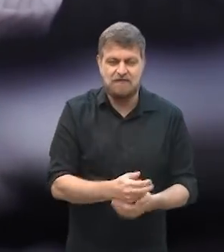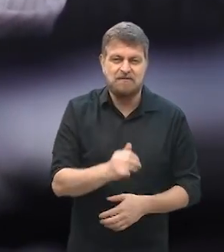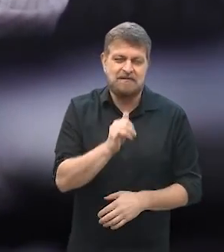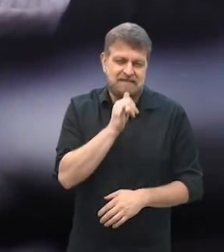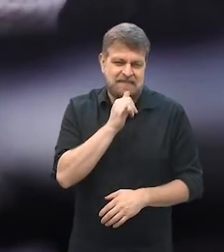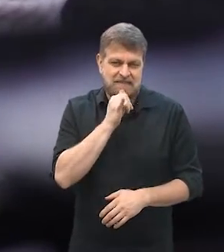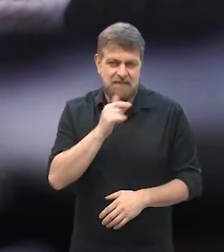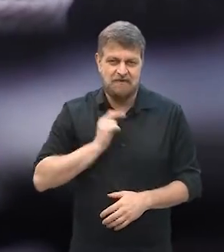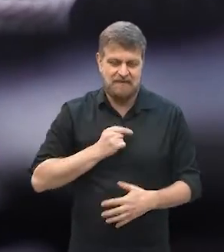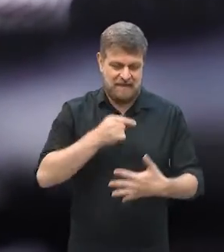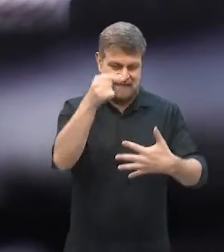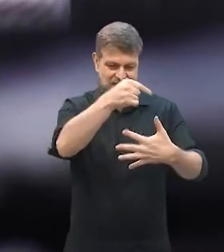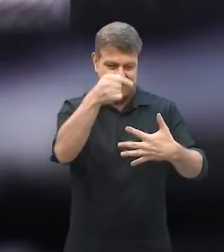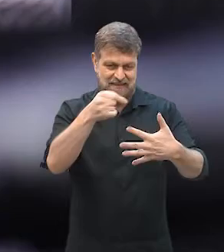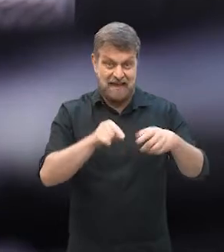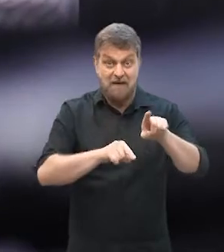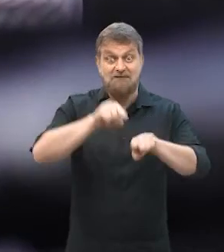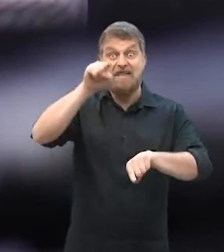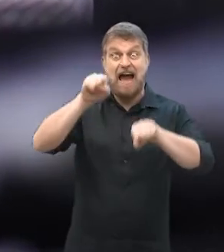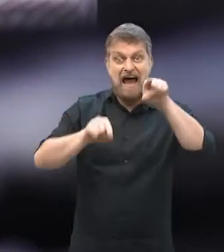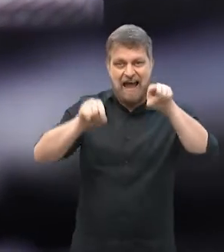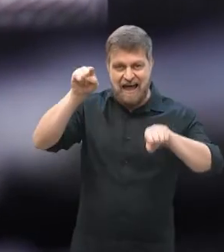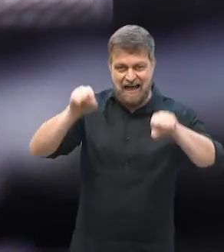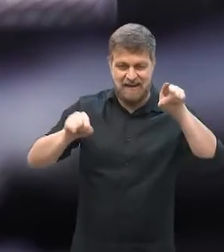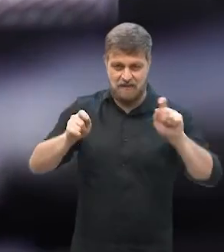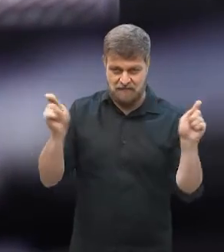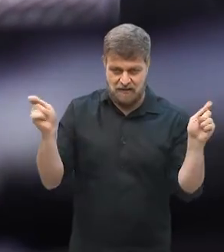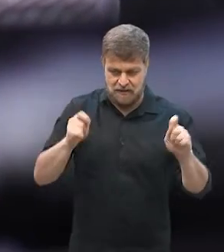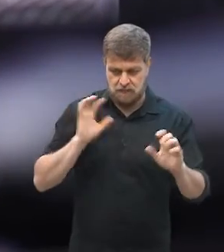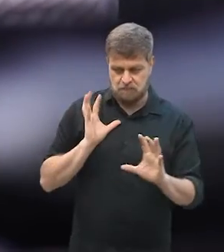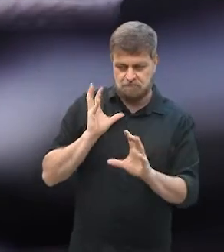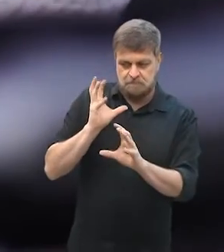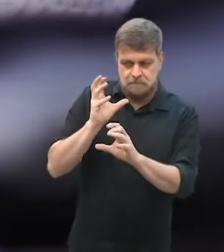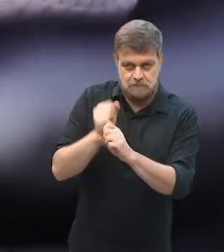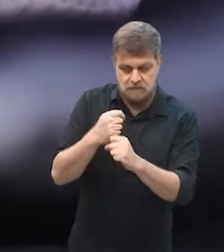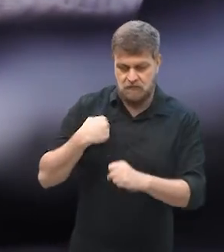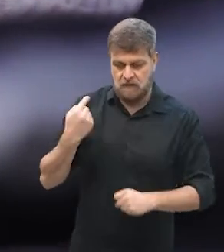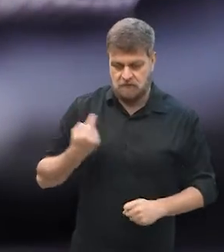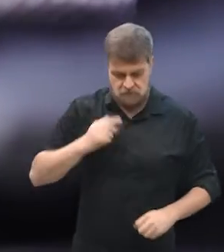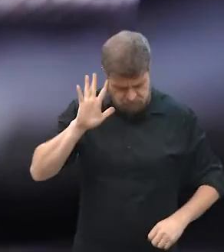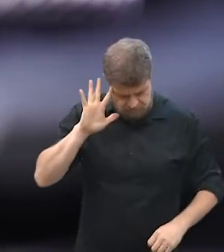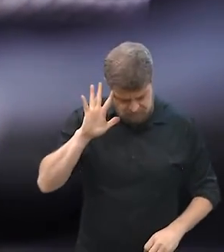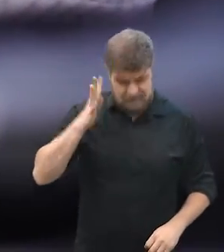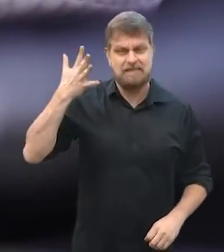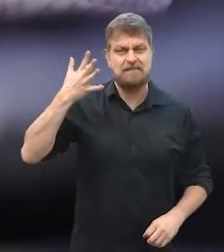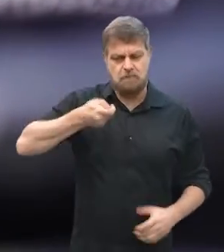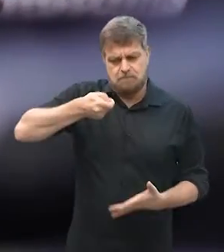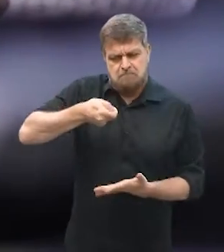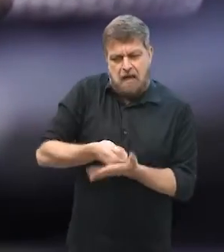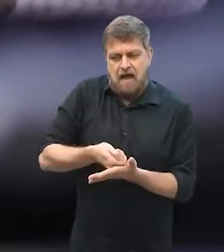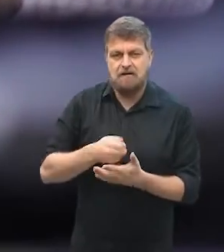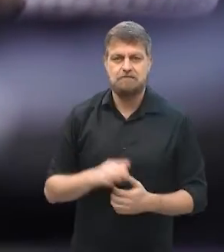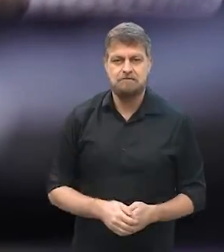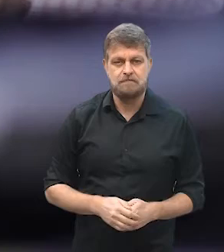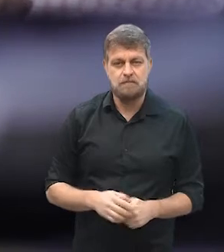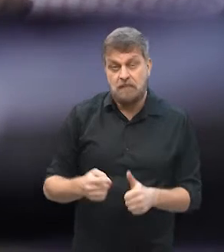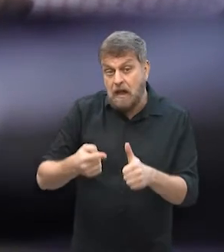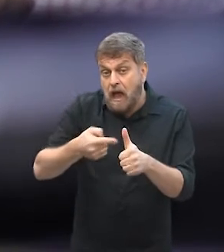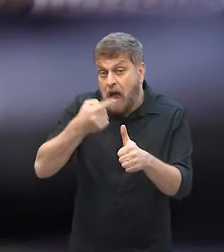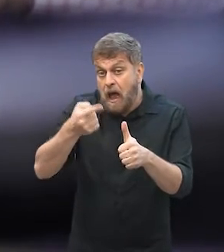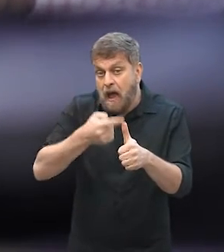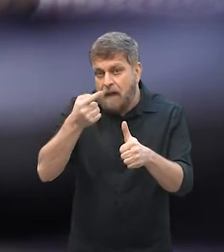dizer assim, algumas variáveis que podem ser consideradas para essa tomada de decisão. Eu acho que a primeira